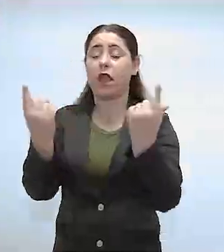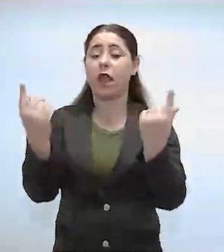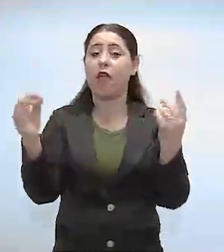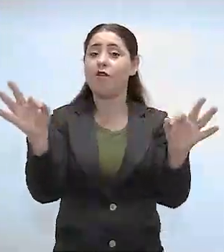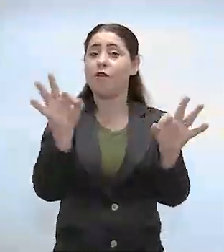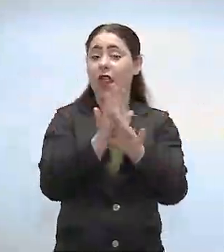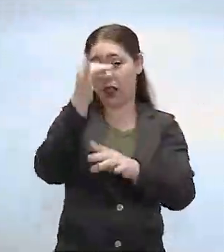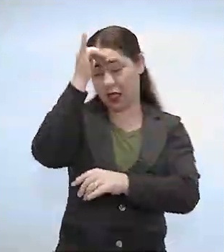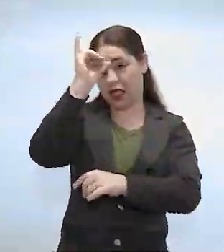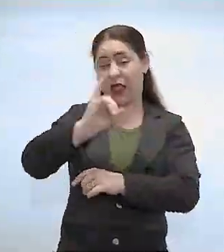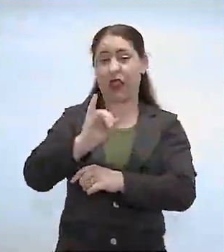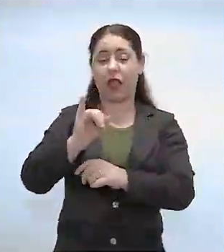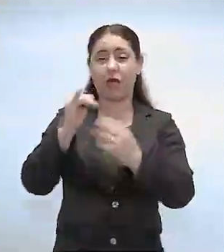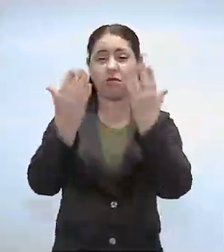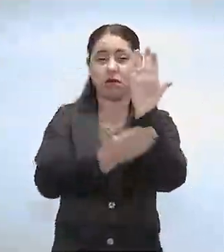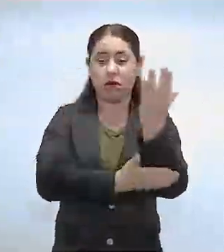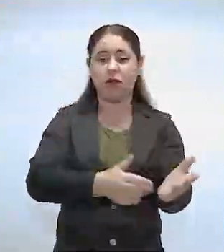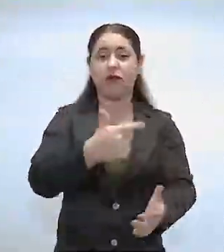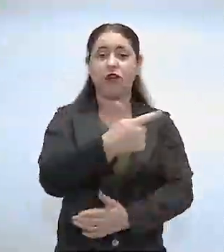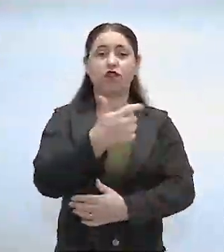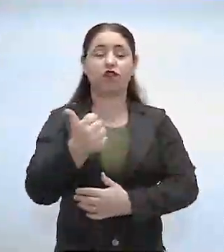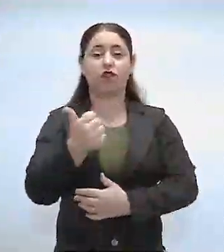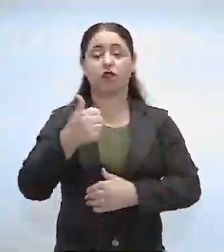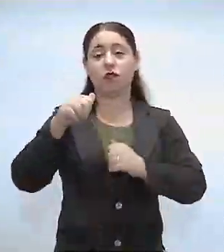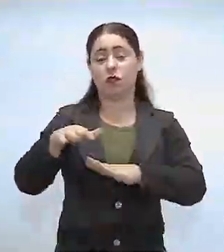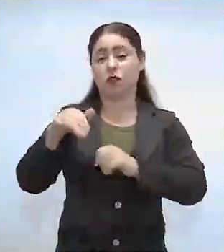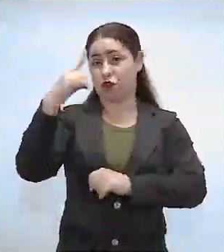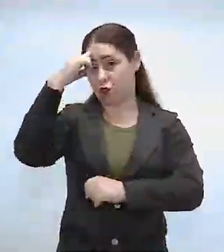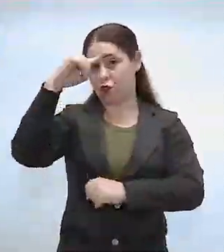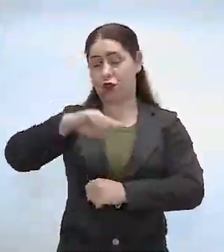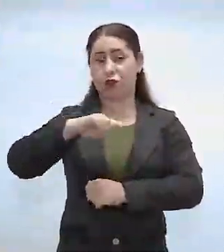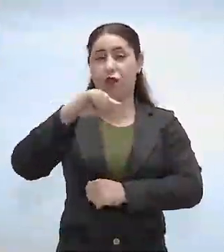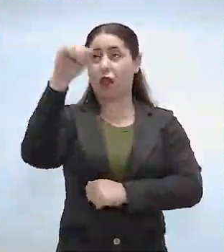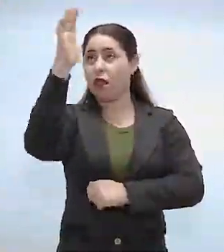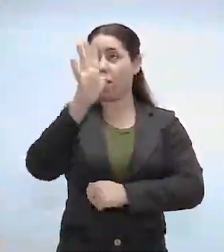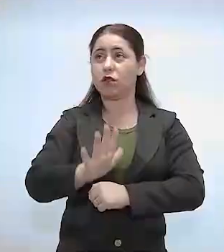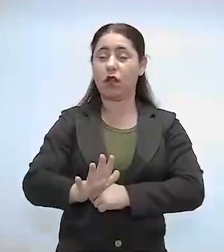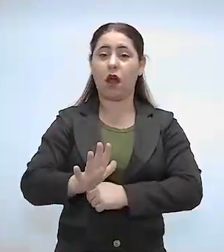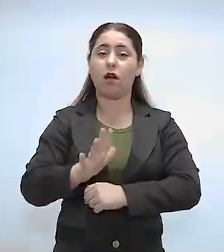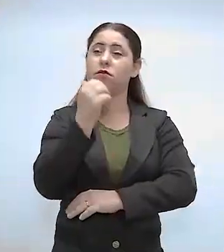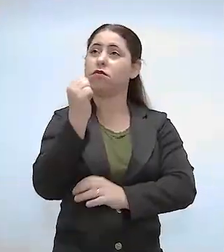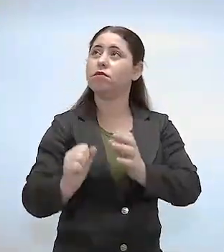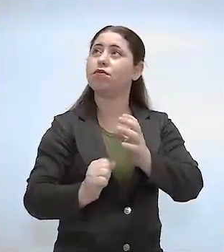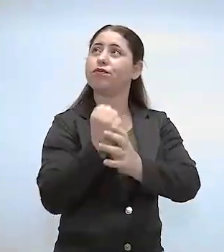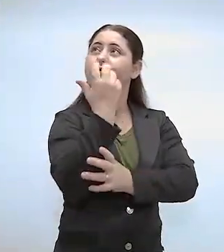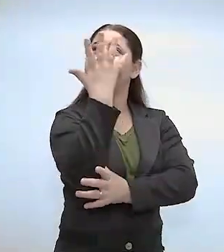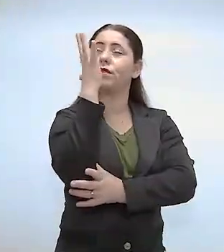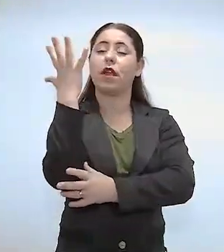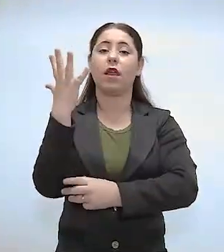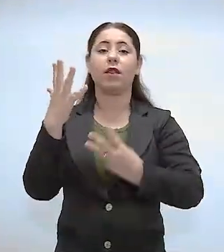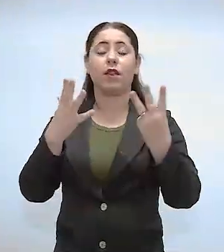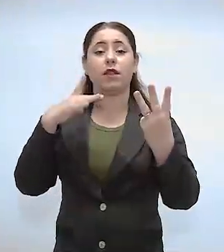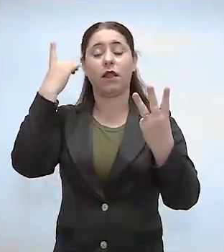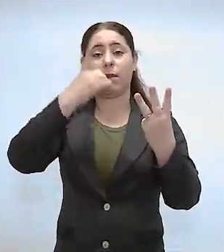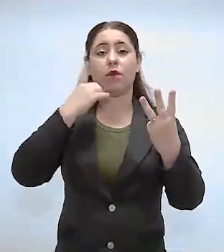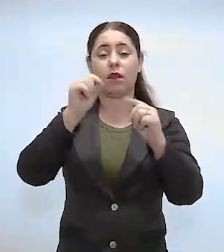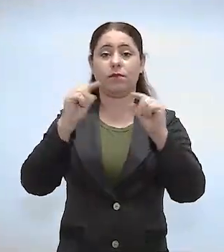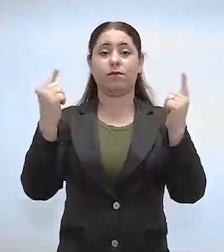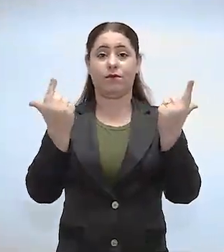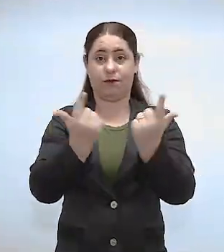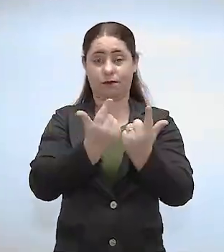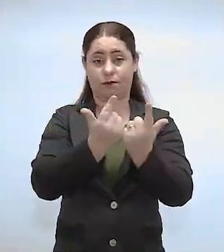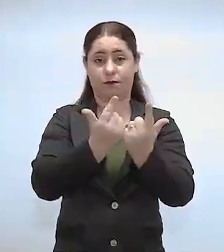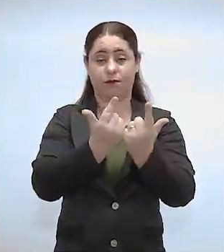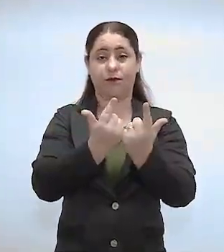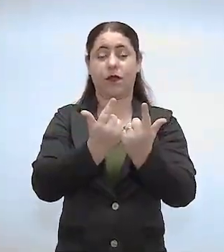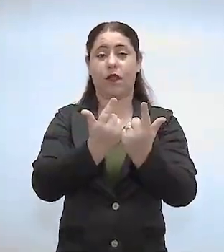a data de 21 de setembro é celebrado como o dia nacional da árvore e três parlamentares da Assembleia Legislativa de